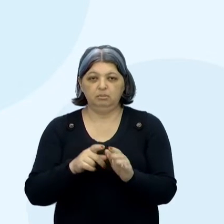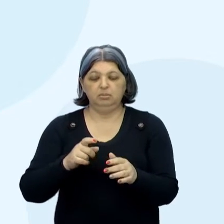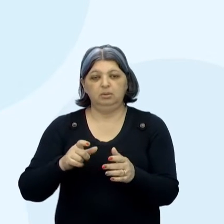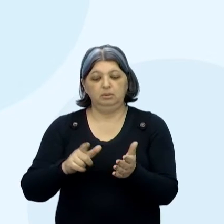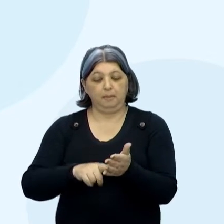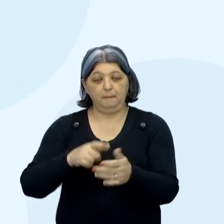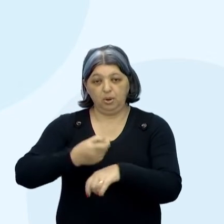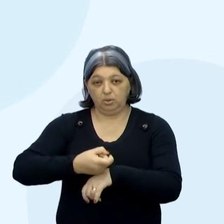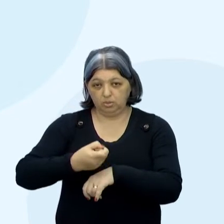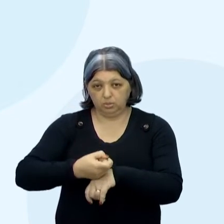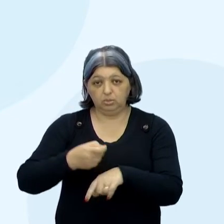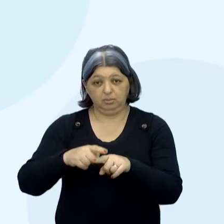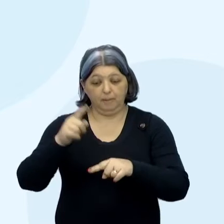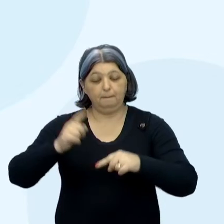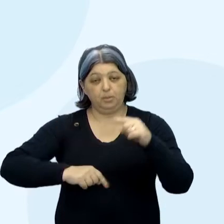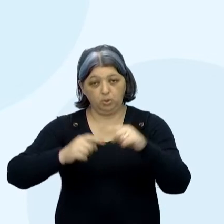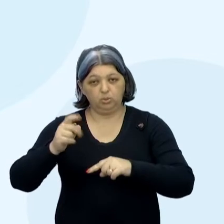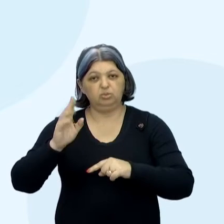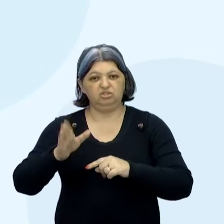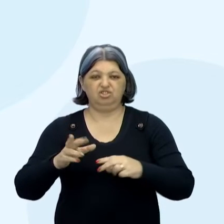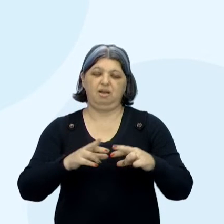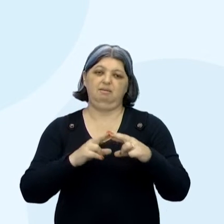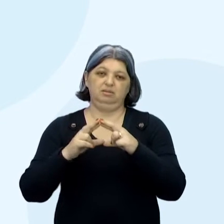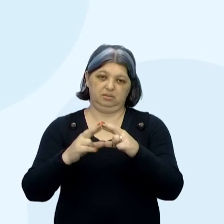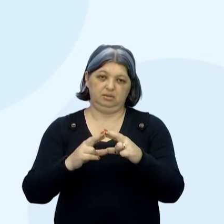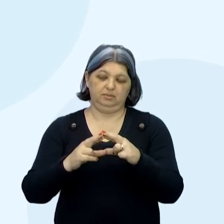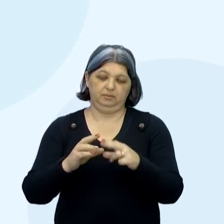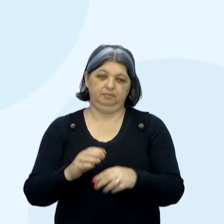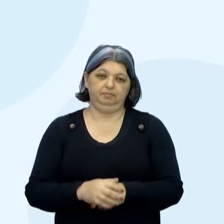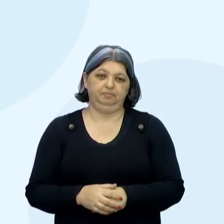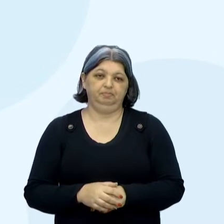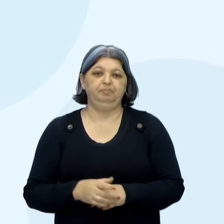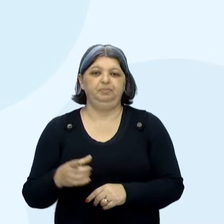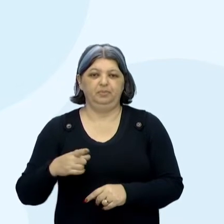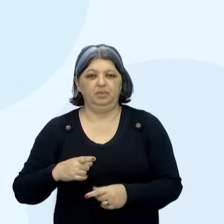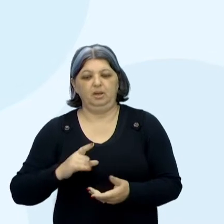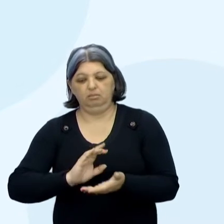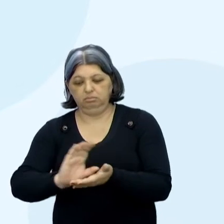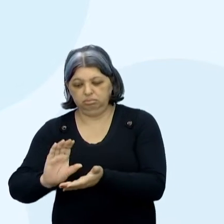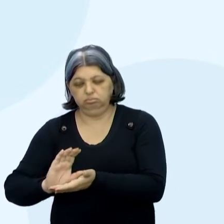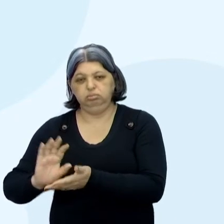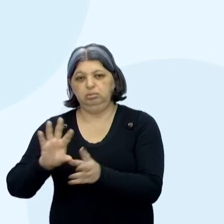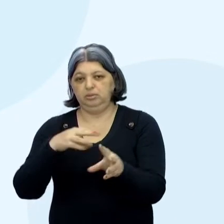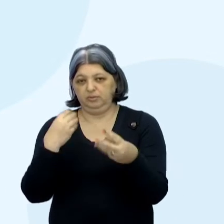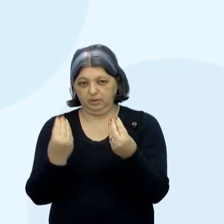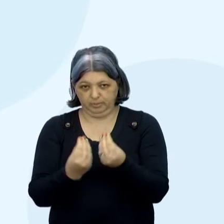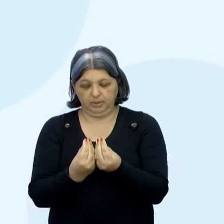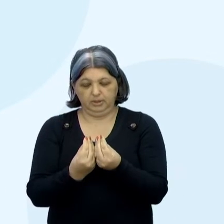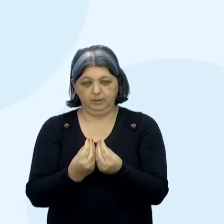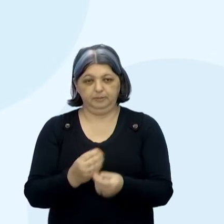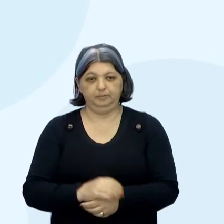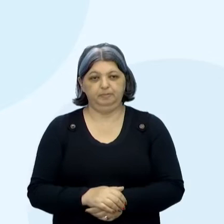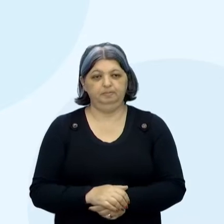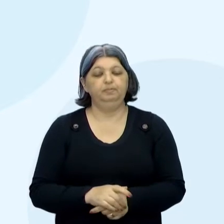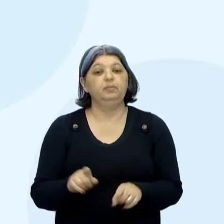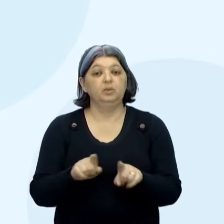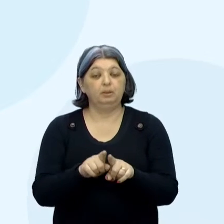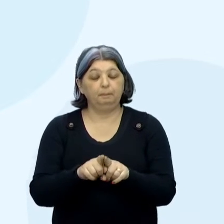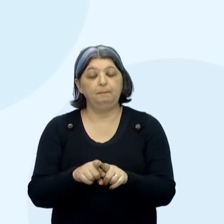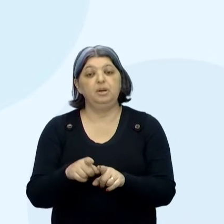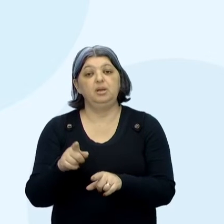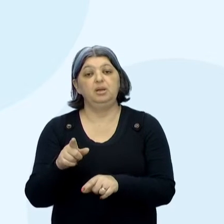partir de produto que foi reciclado. Então gera renda para uma série de famílias e poupa